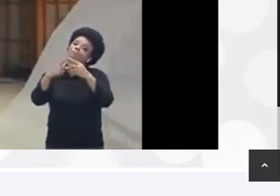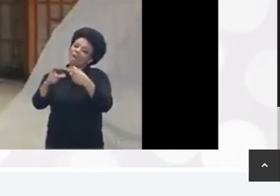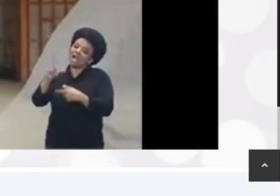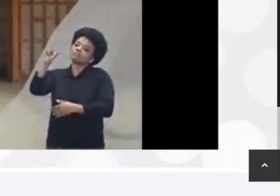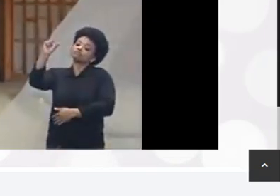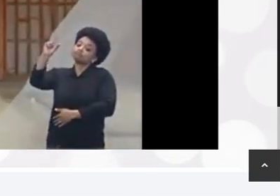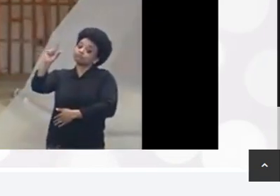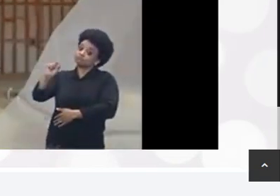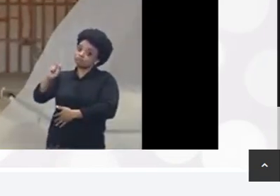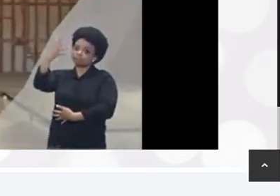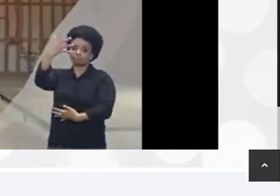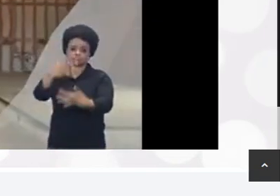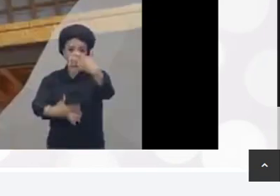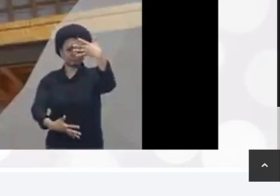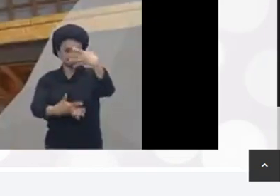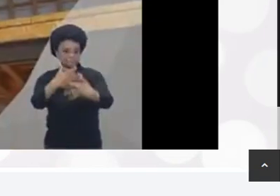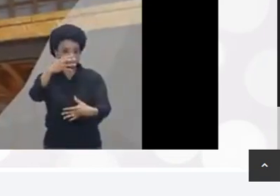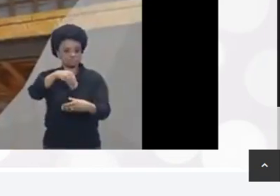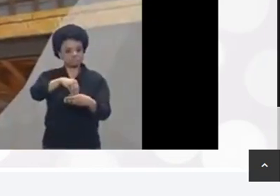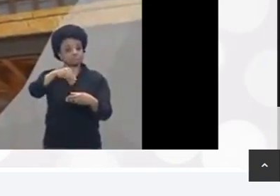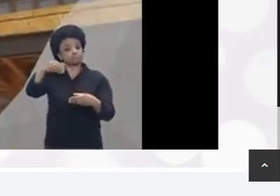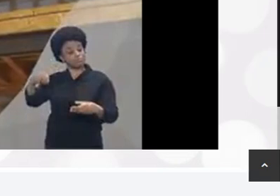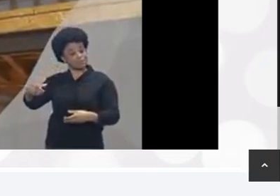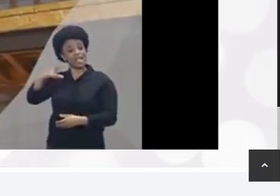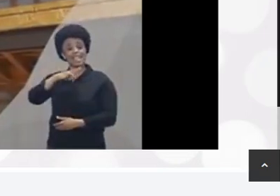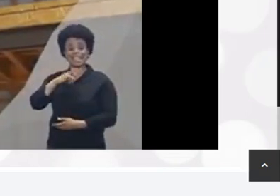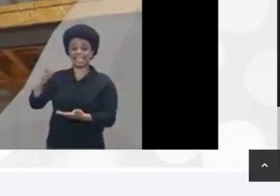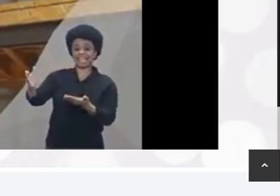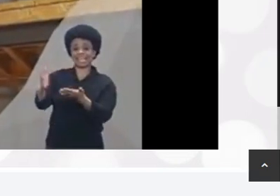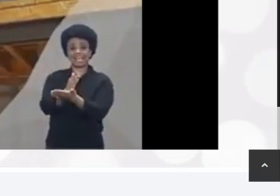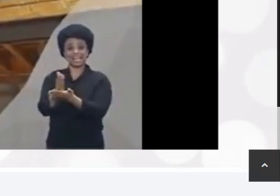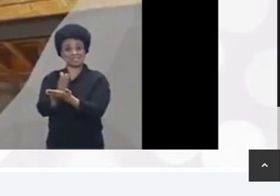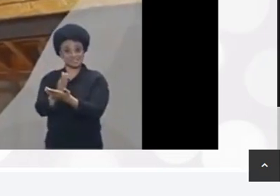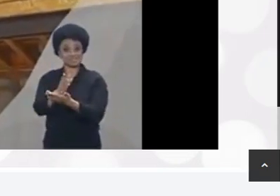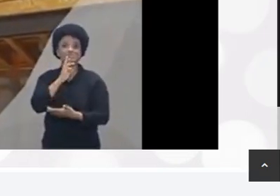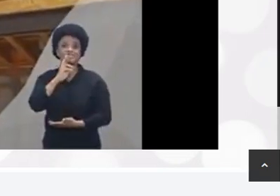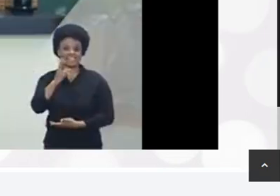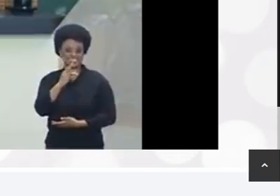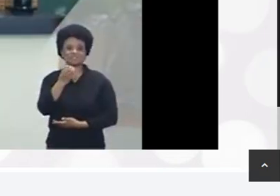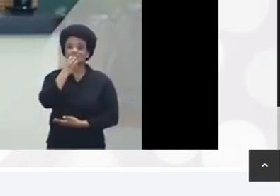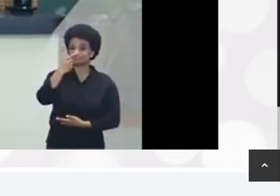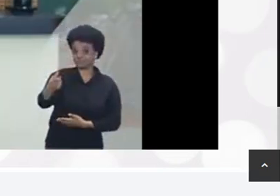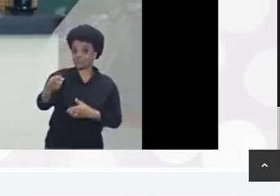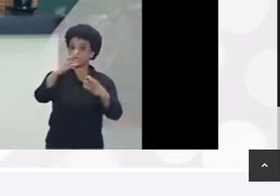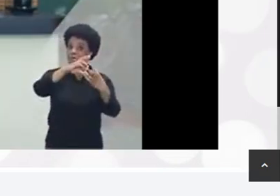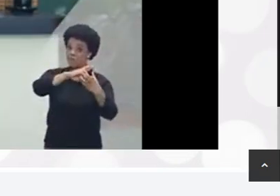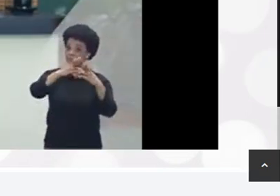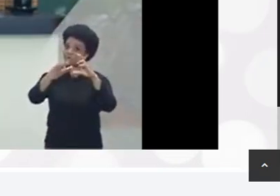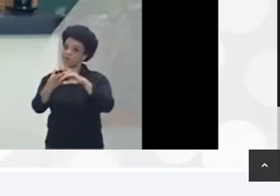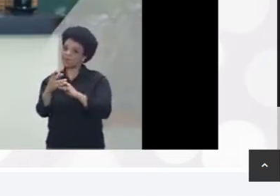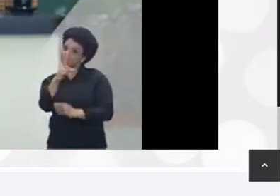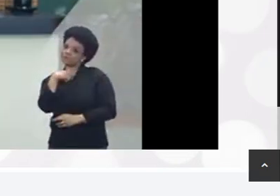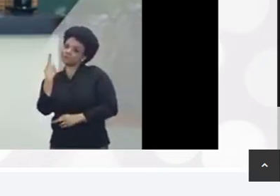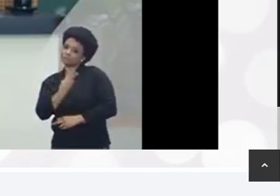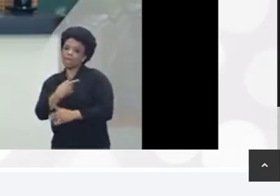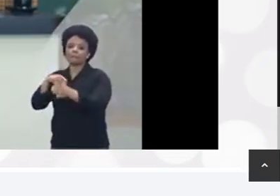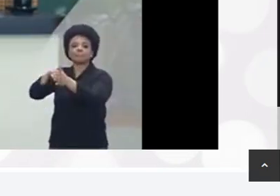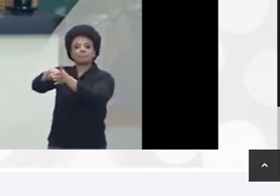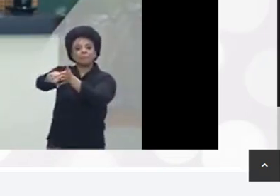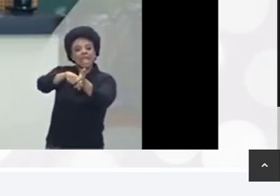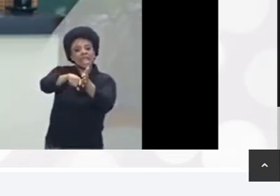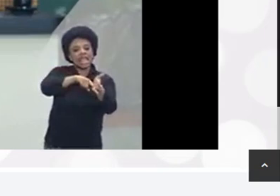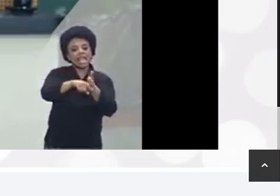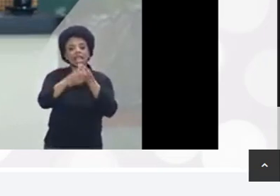essas interferências externas, existem algumas soluções sustentáveis. A gente pesquisa bastante específico